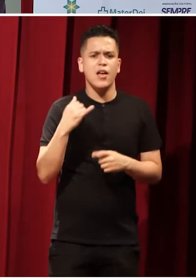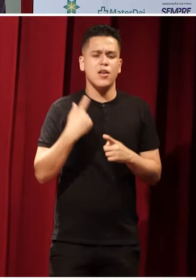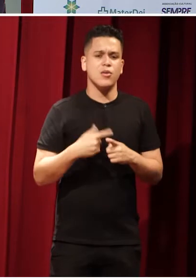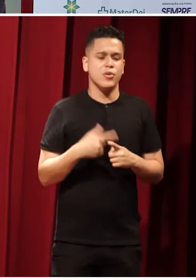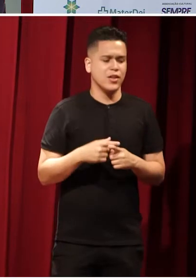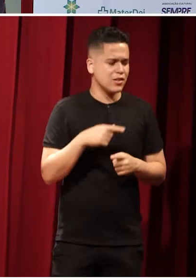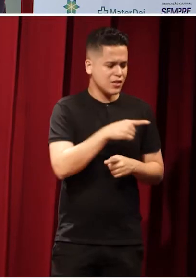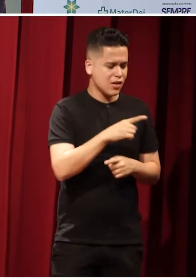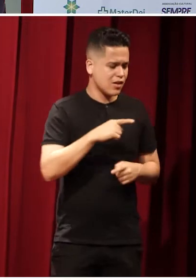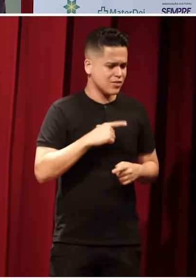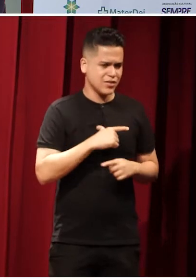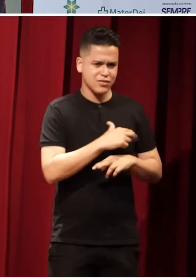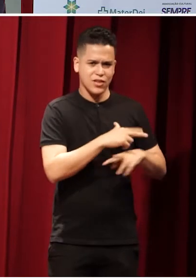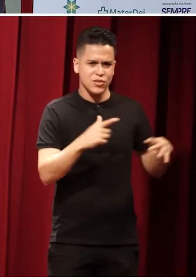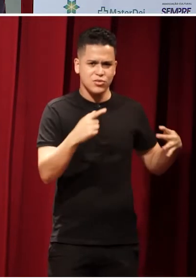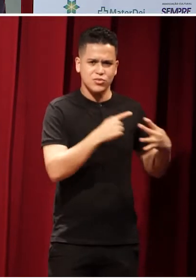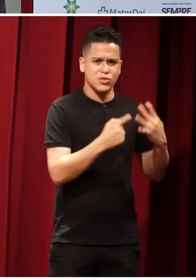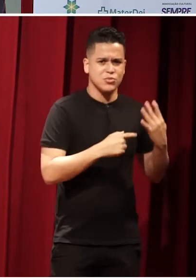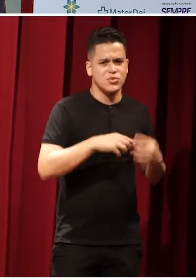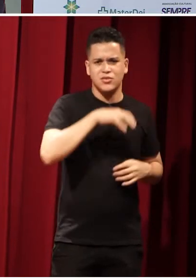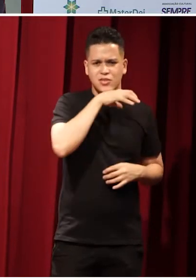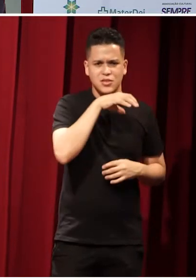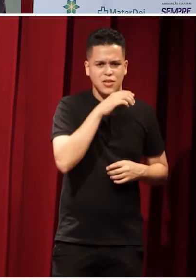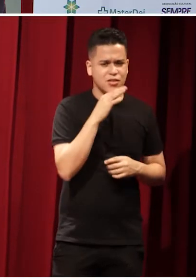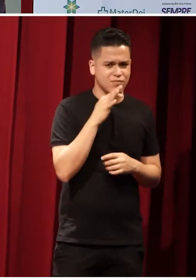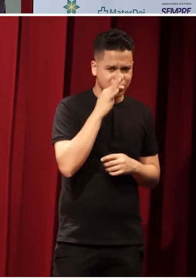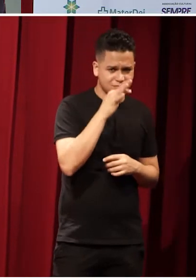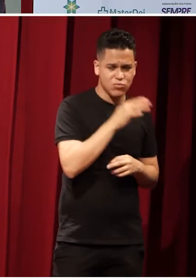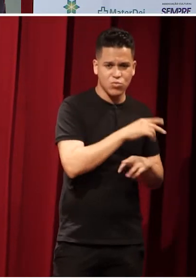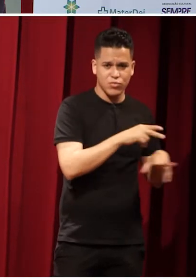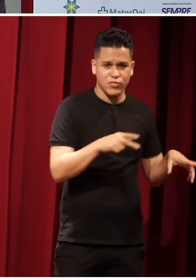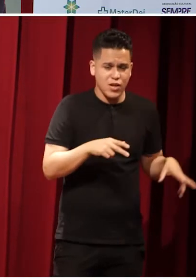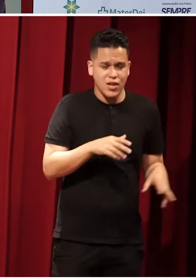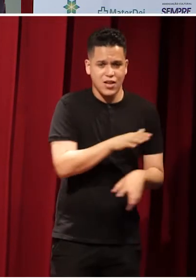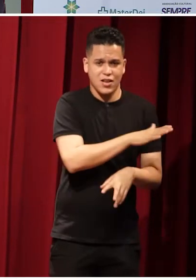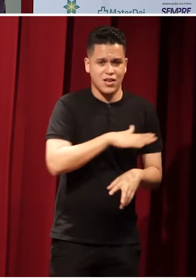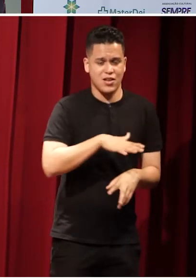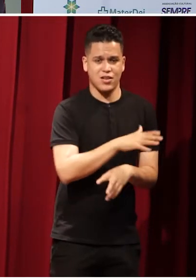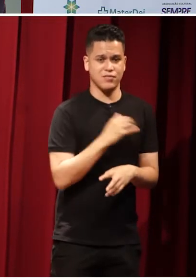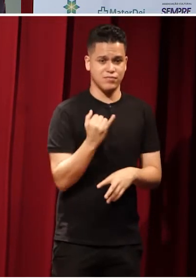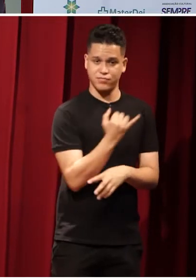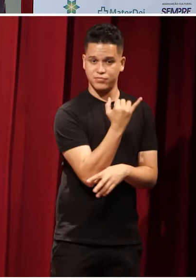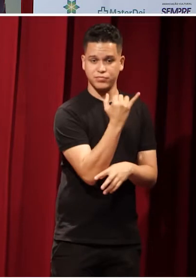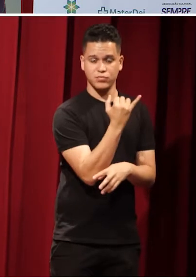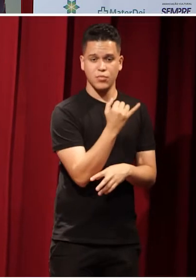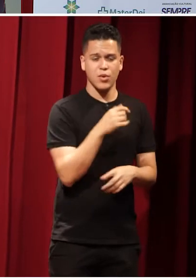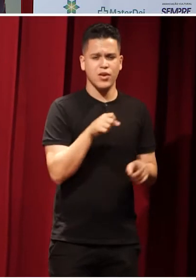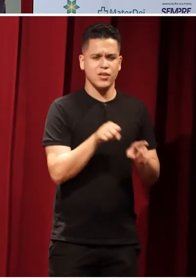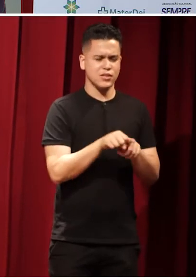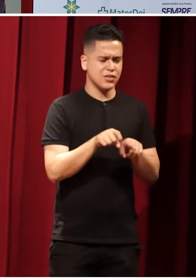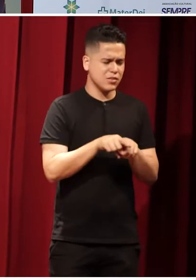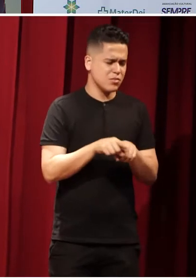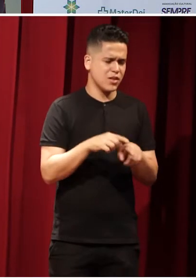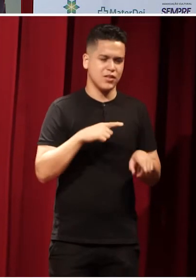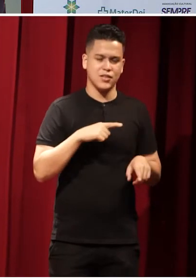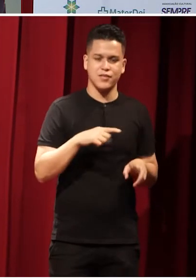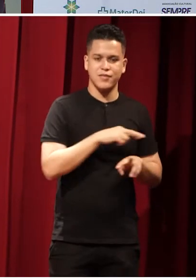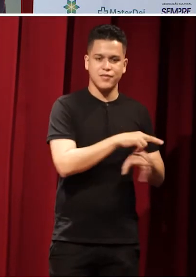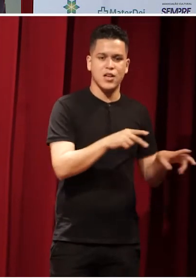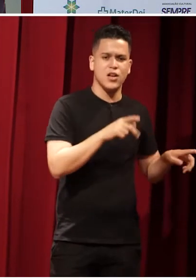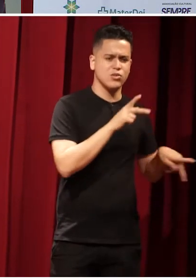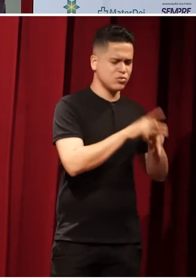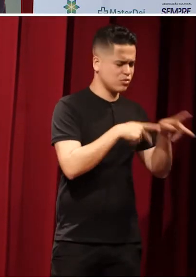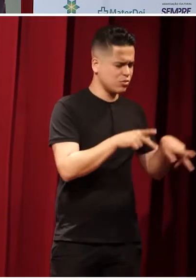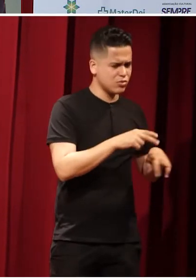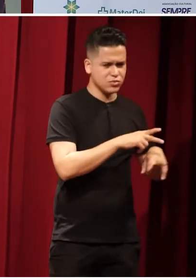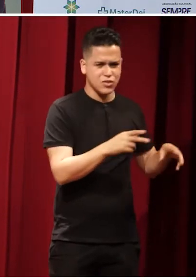biodiversidade, além de serem áreas que têm uma sociodiversidade extraordinária, com